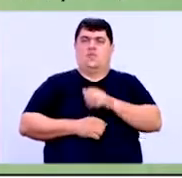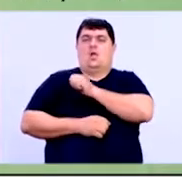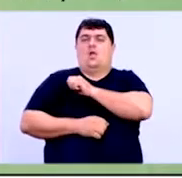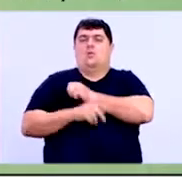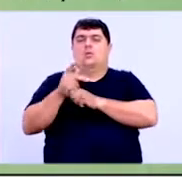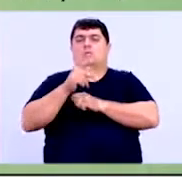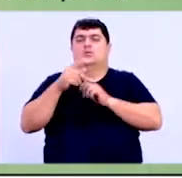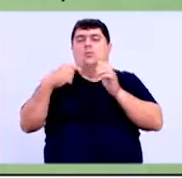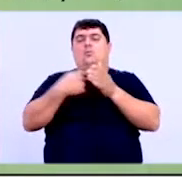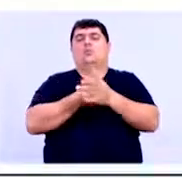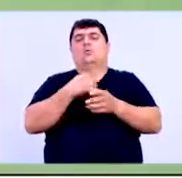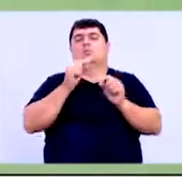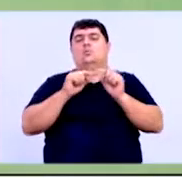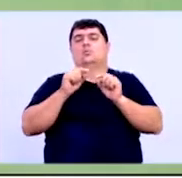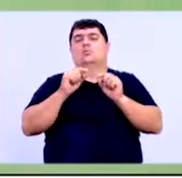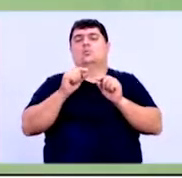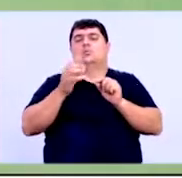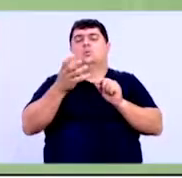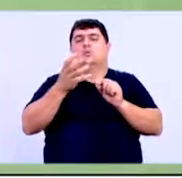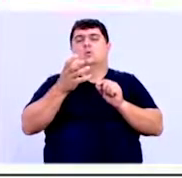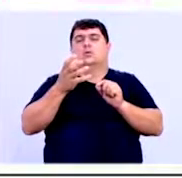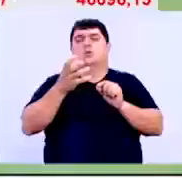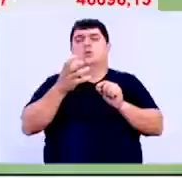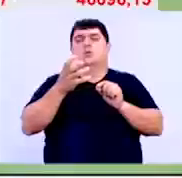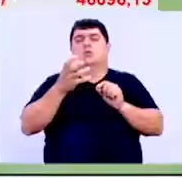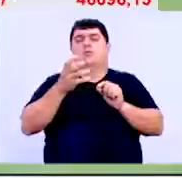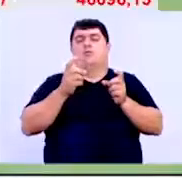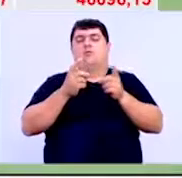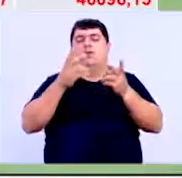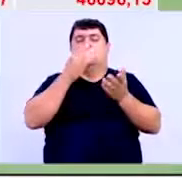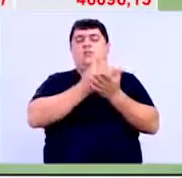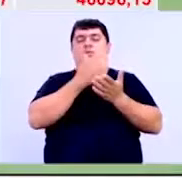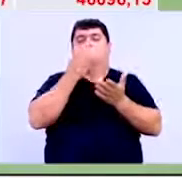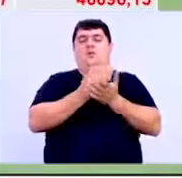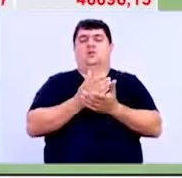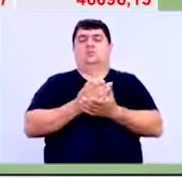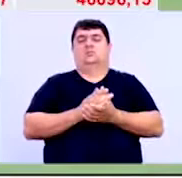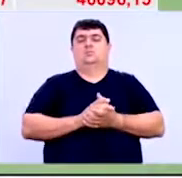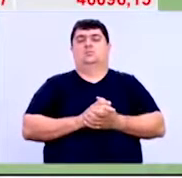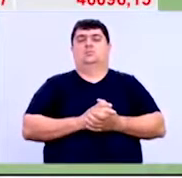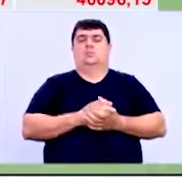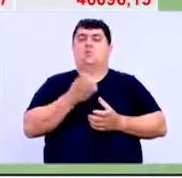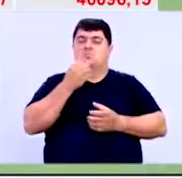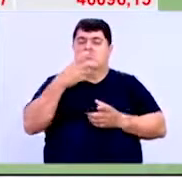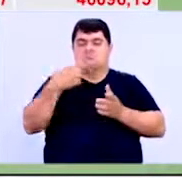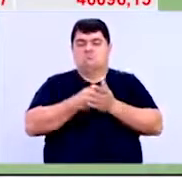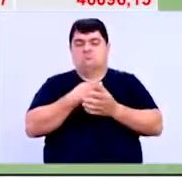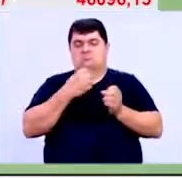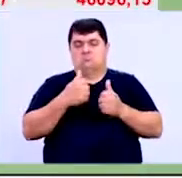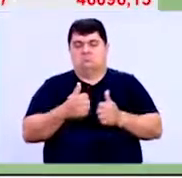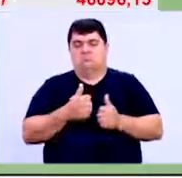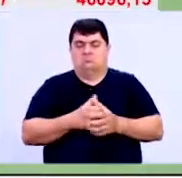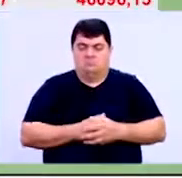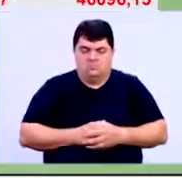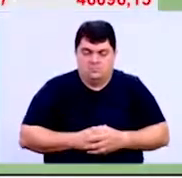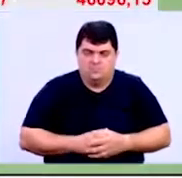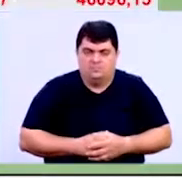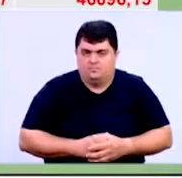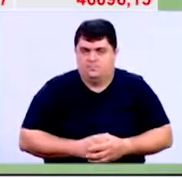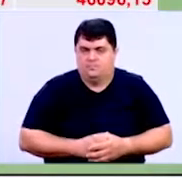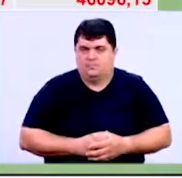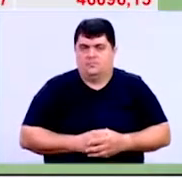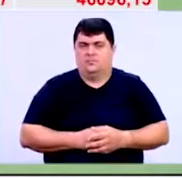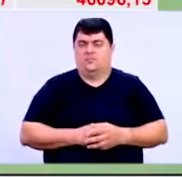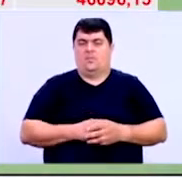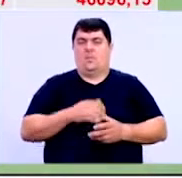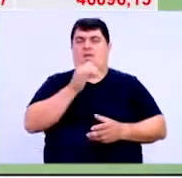Velho pergunta o que o senhor quer dizer como vendas a prazo. Ah, legal. Excelente. Vendas a prazo.